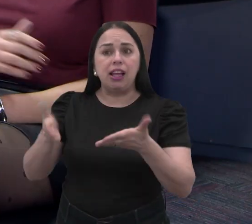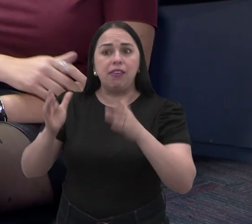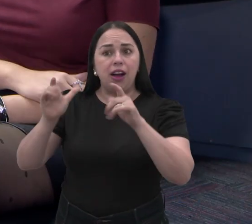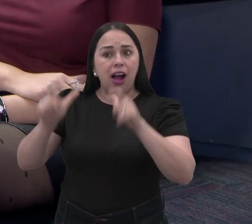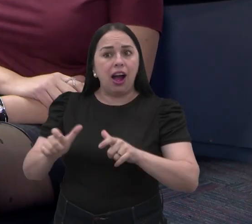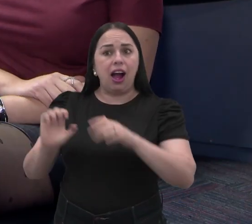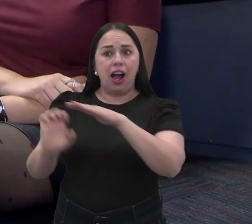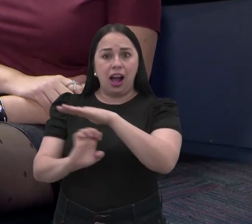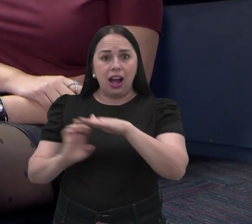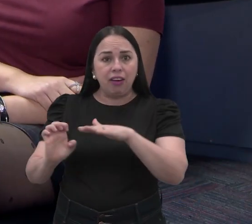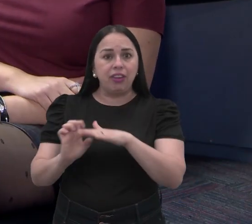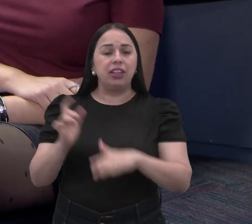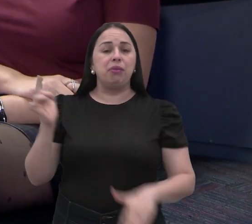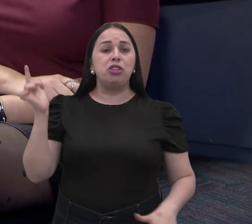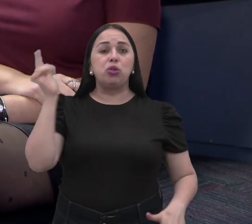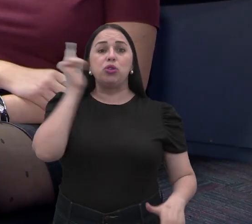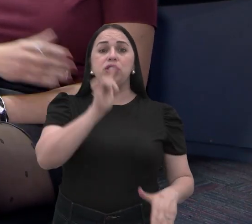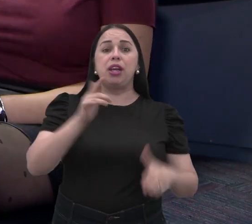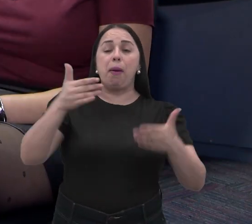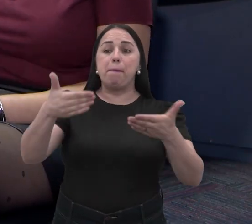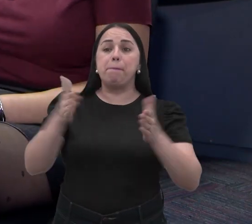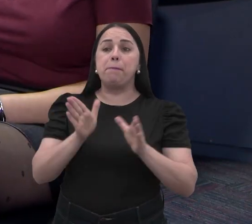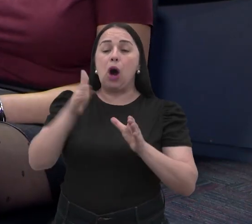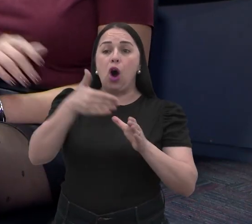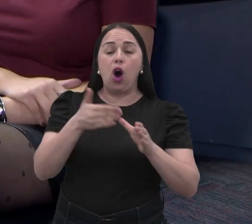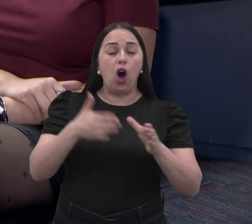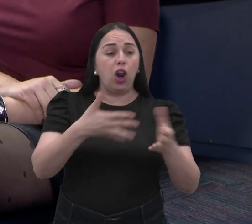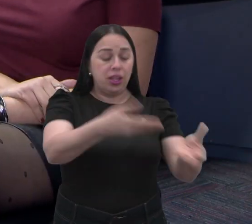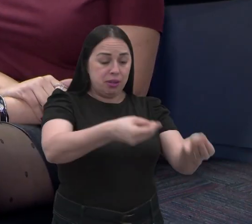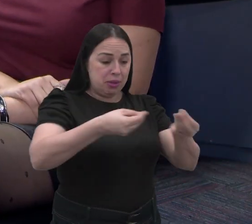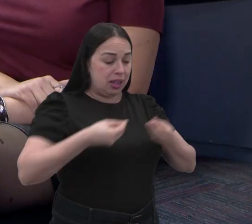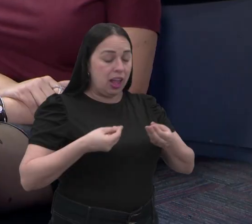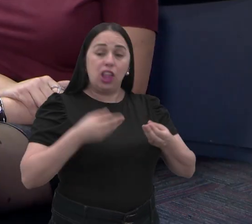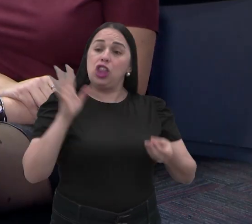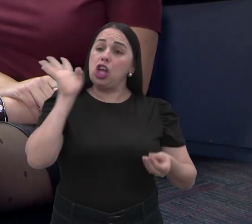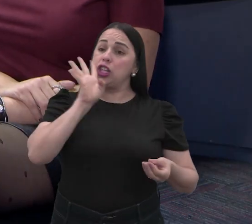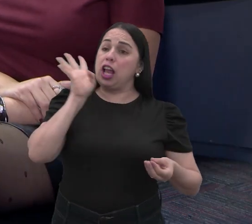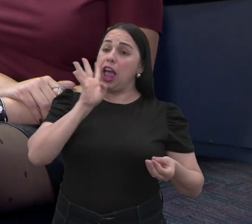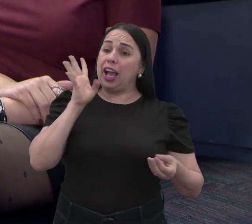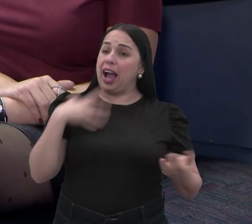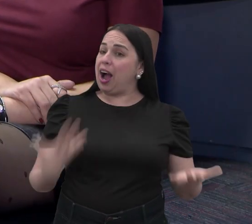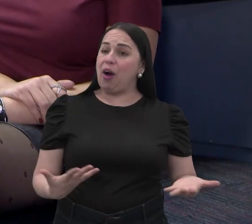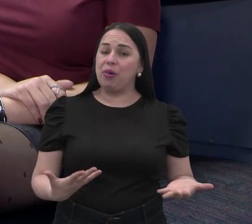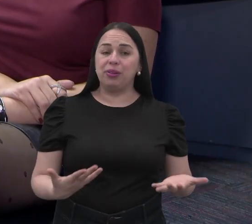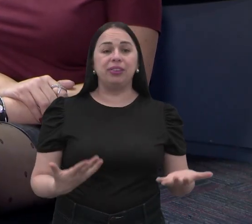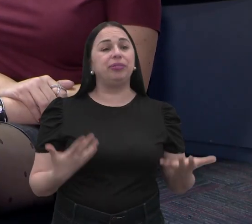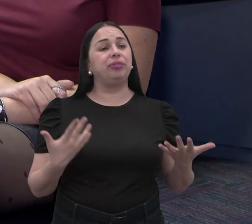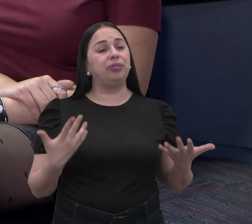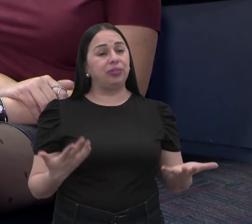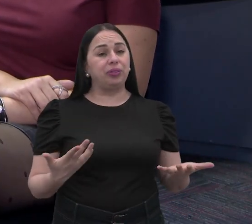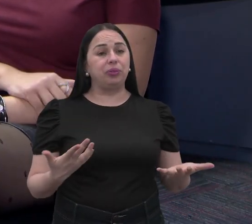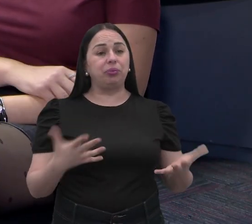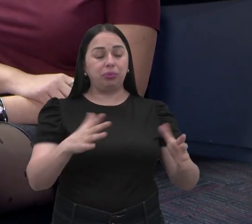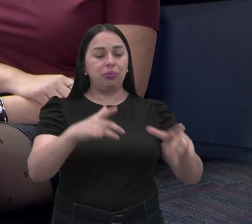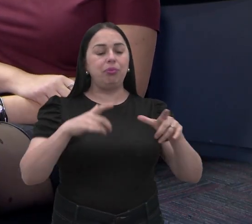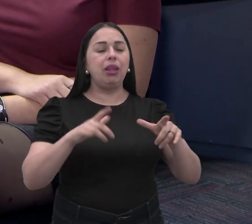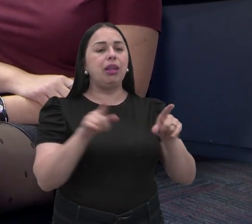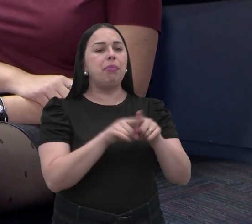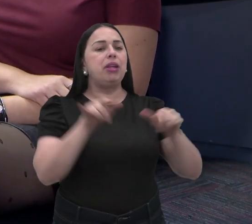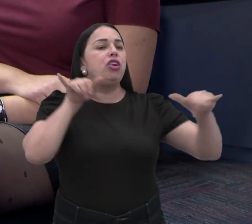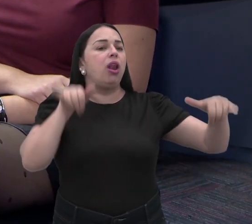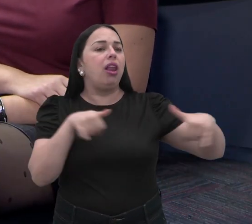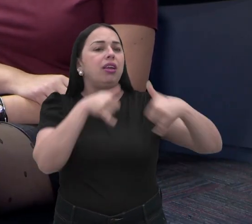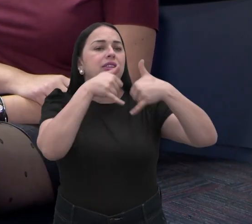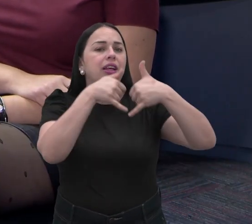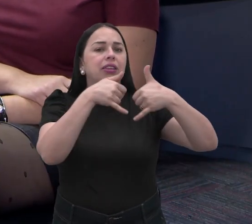com certeza, né? de ganhar bolo, sabe? De ouvinte levar um bolinho. Nossa, que legal, eu vim trazer um bolo para você aqui. E de